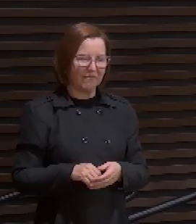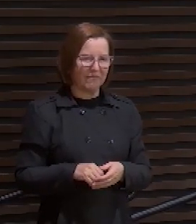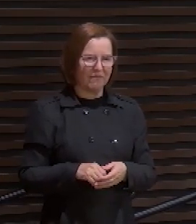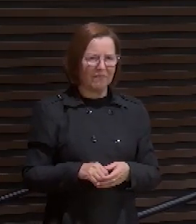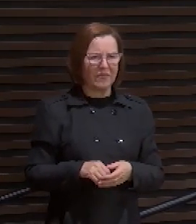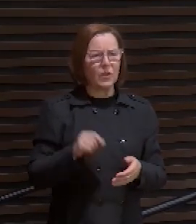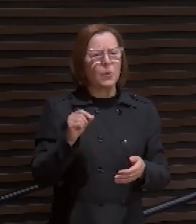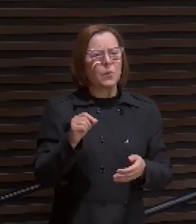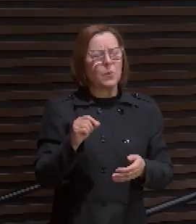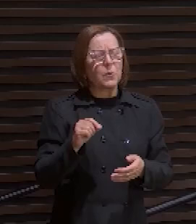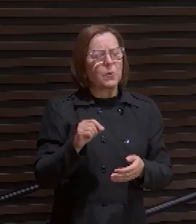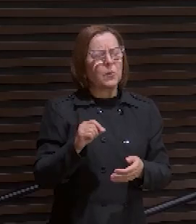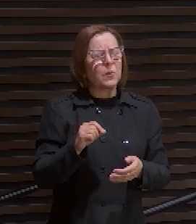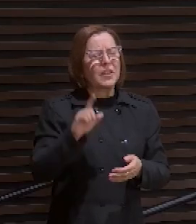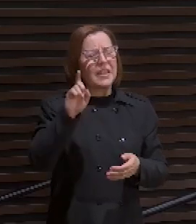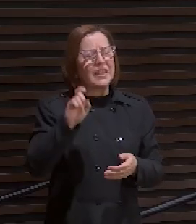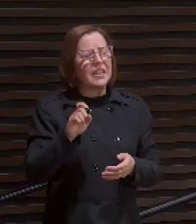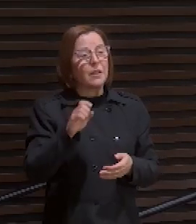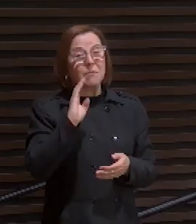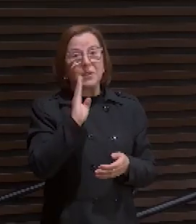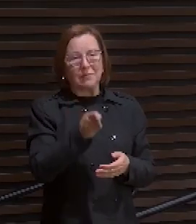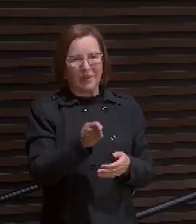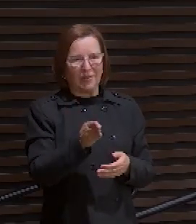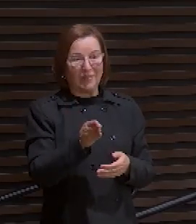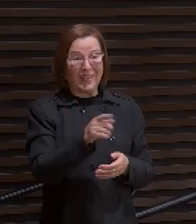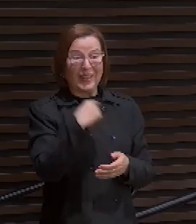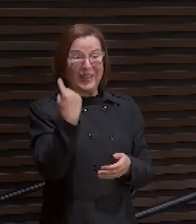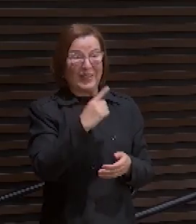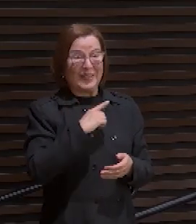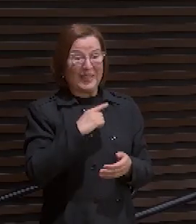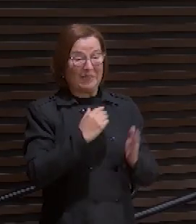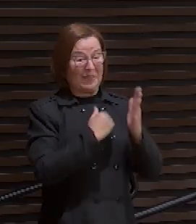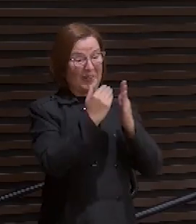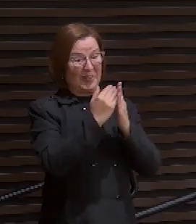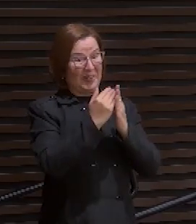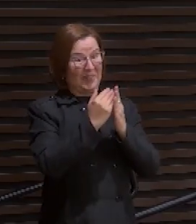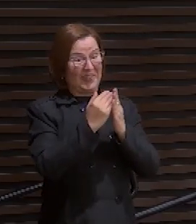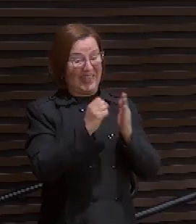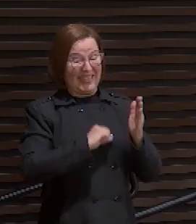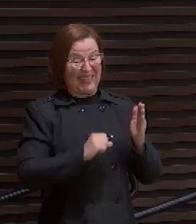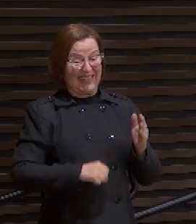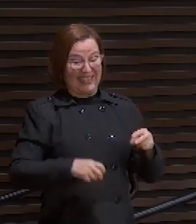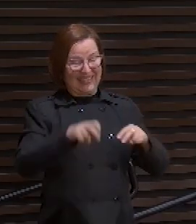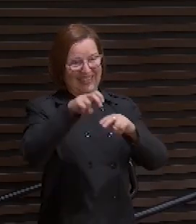O que é o essencial? É que temos um sumo sacerdote assentado.